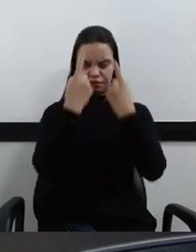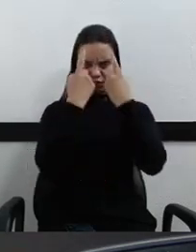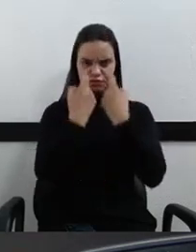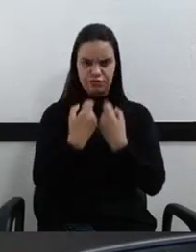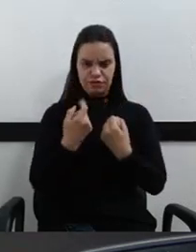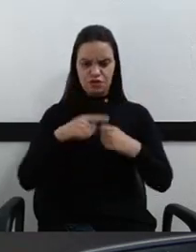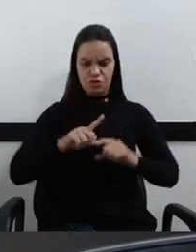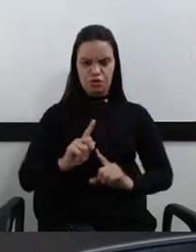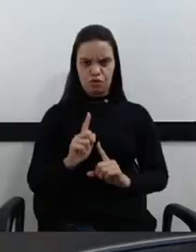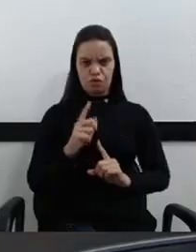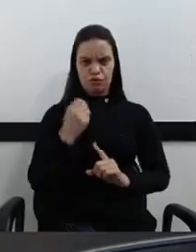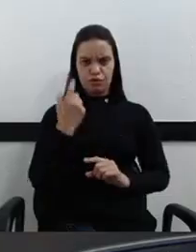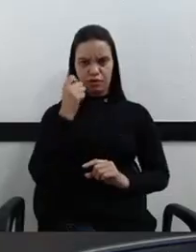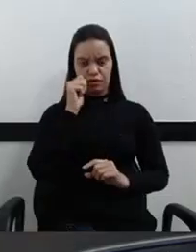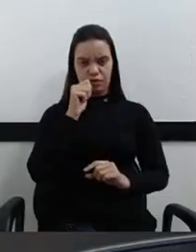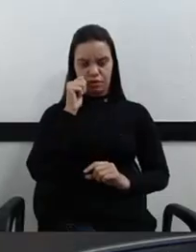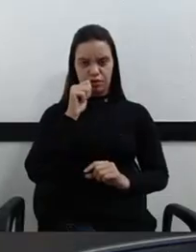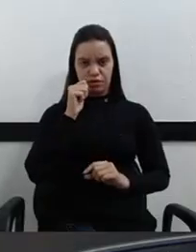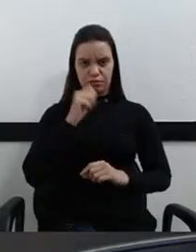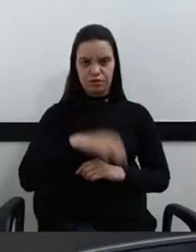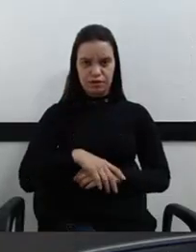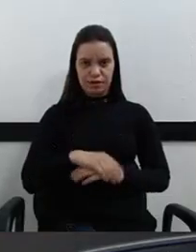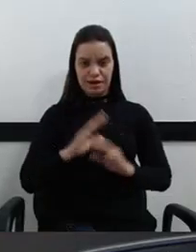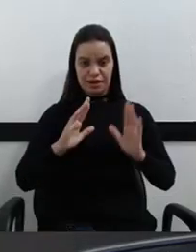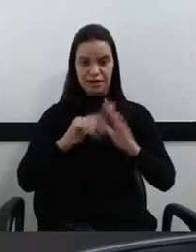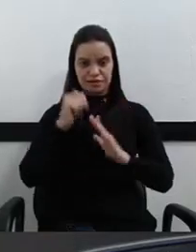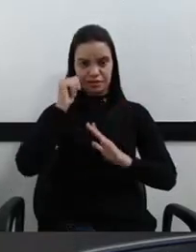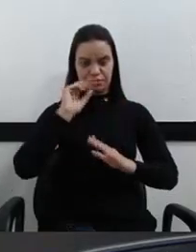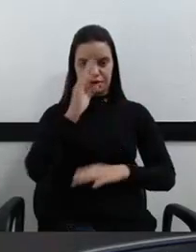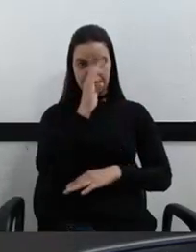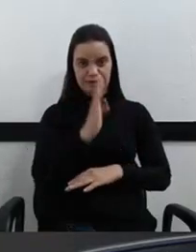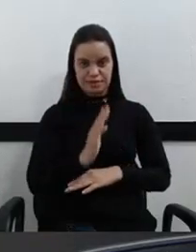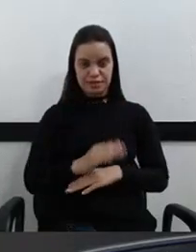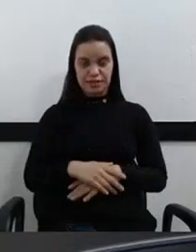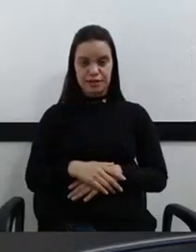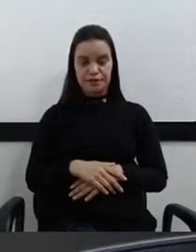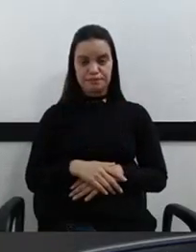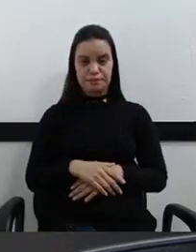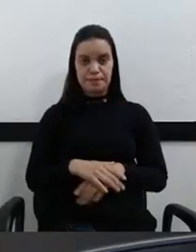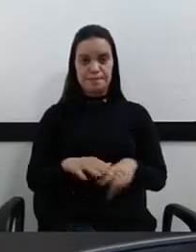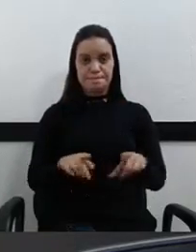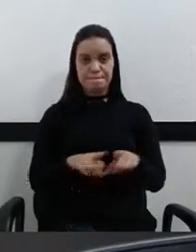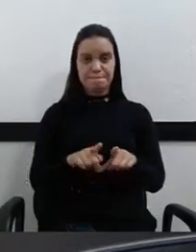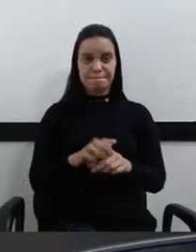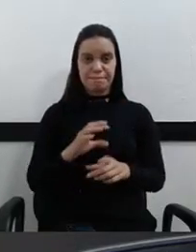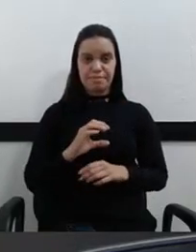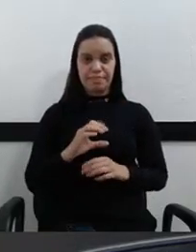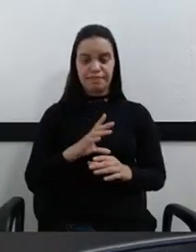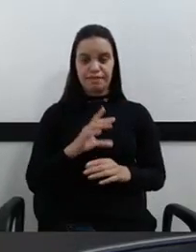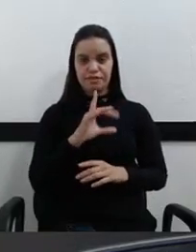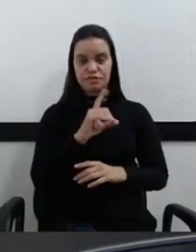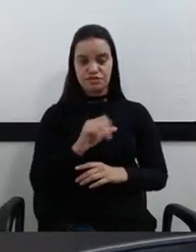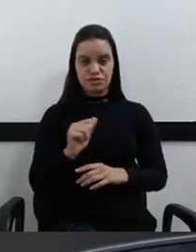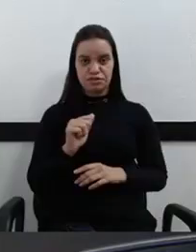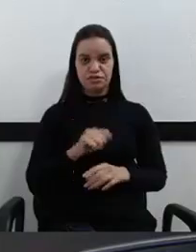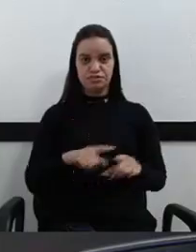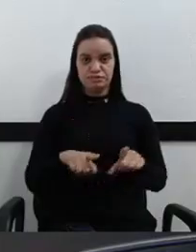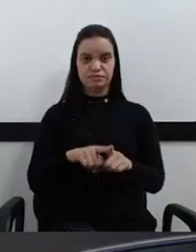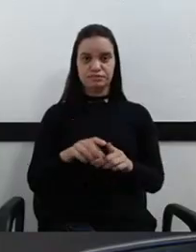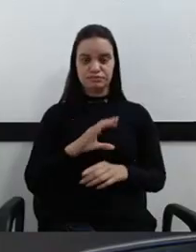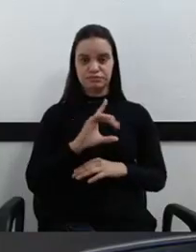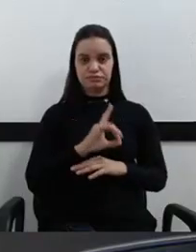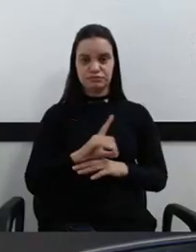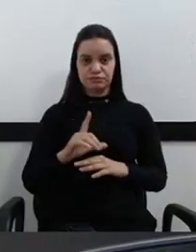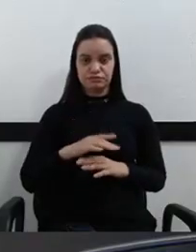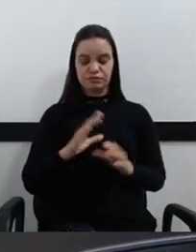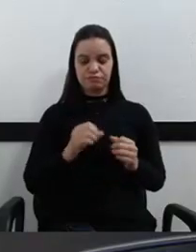contra as Mulheres, uma análise da Casa da Mulher Brasileira, integrante do Núcleo Gênero e Direito. Especialização em Direito Privado com a